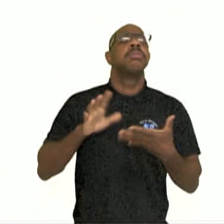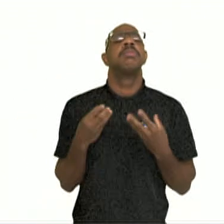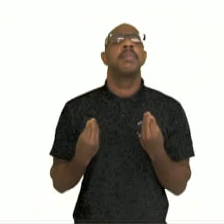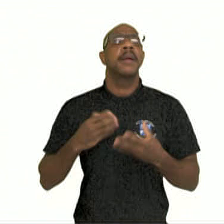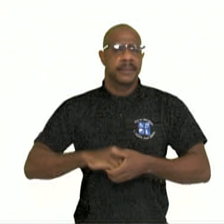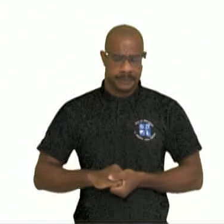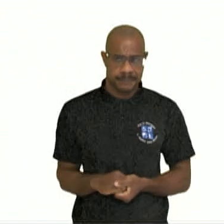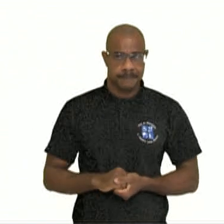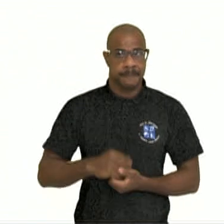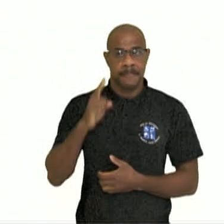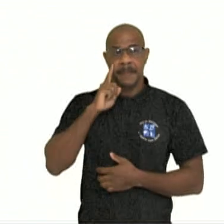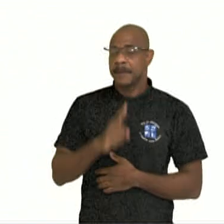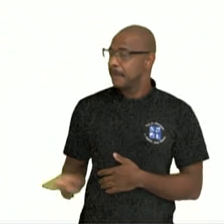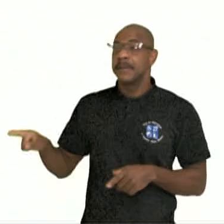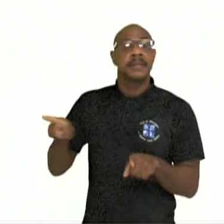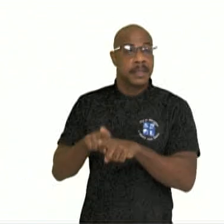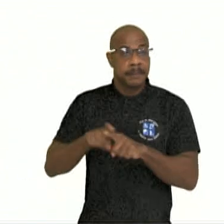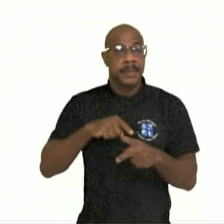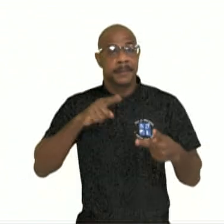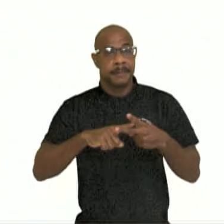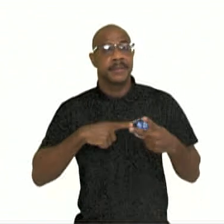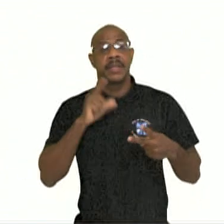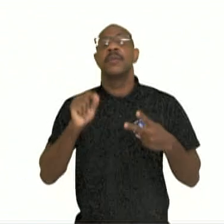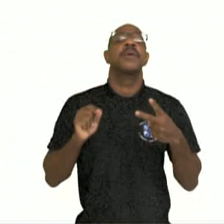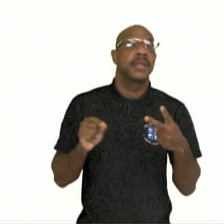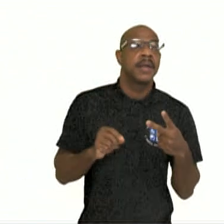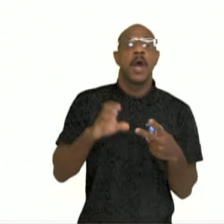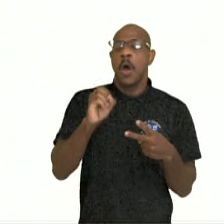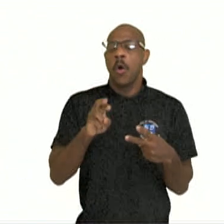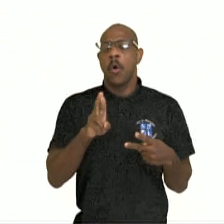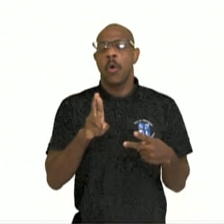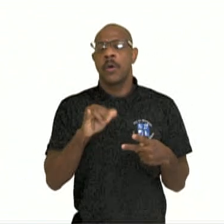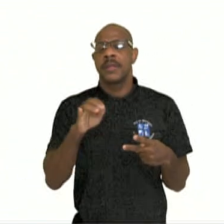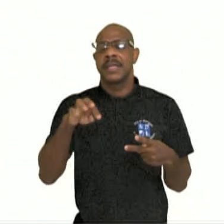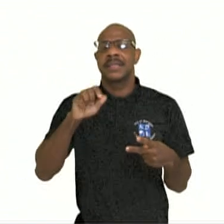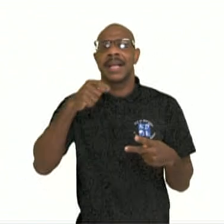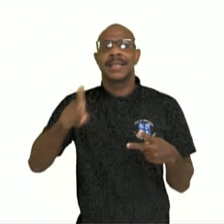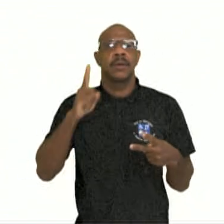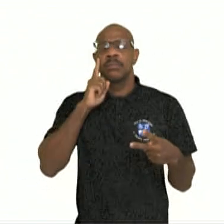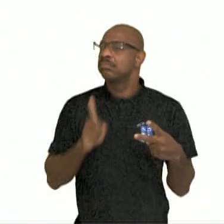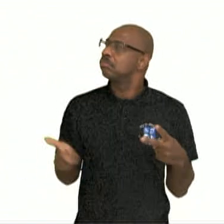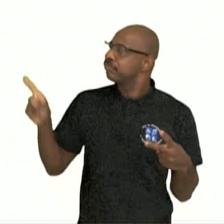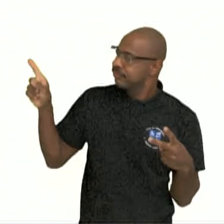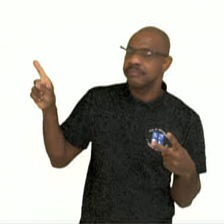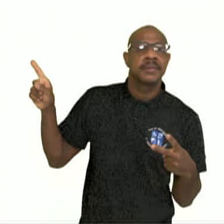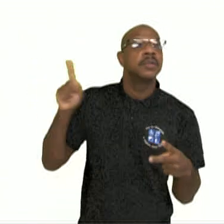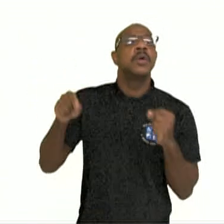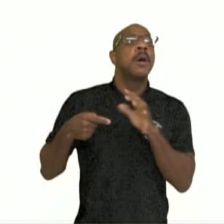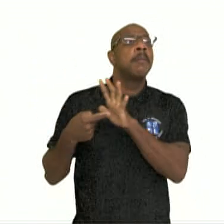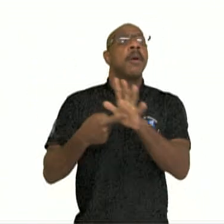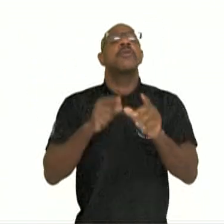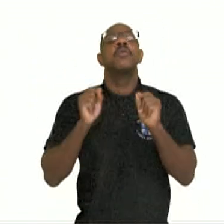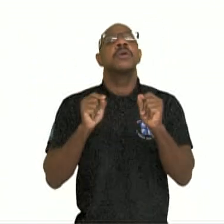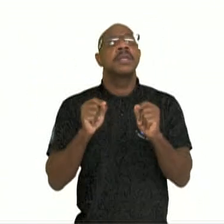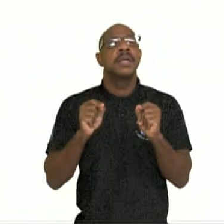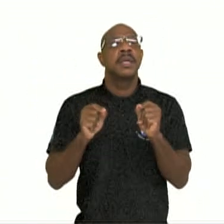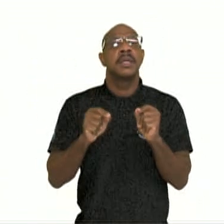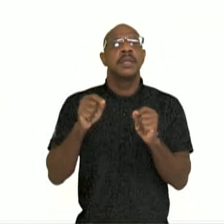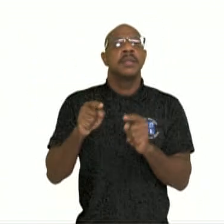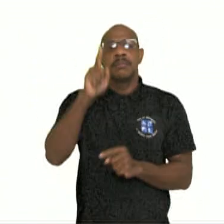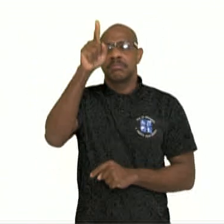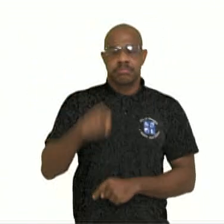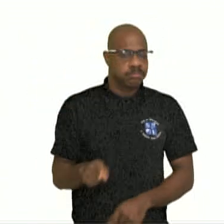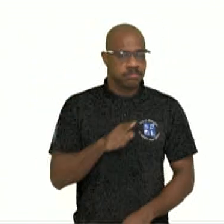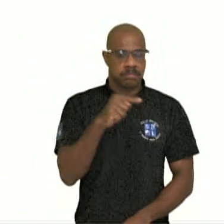isso. Além da fonte, olha o que mais que nós temos no mapa. Ó. Nós temos a orientação, que indica a correta direção do